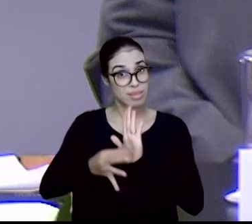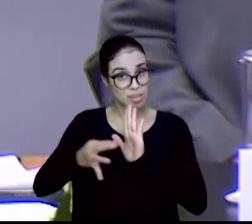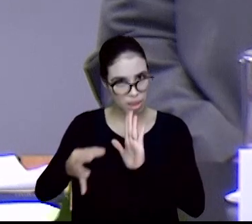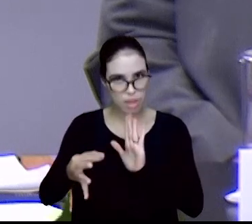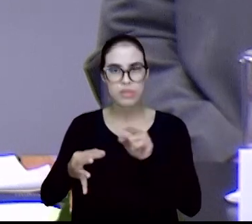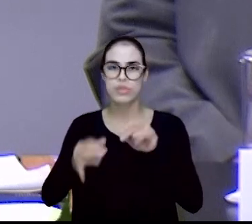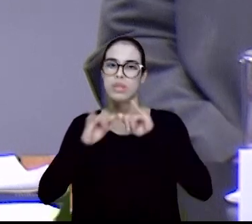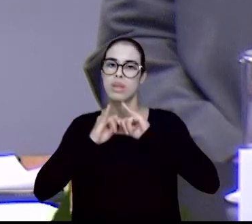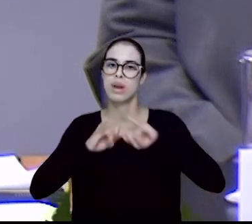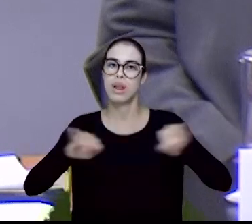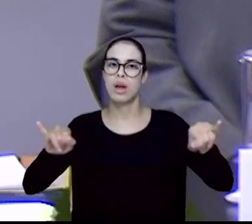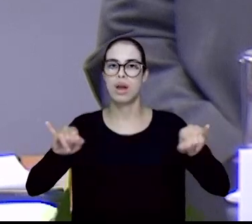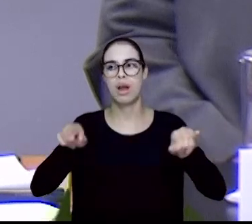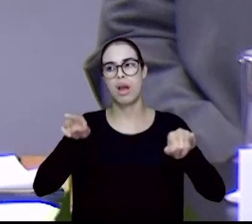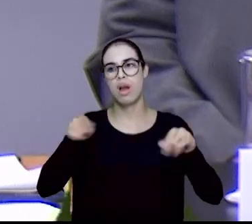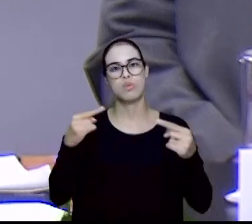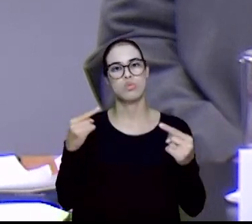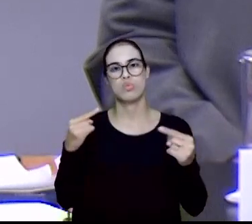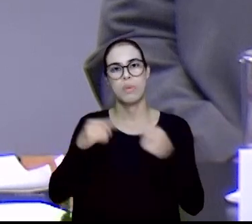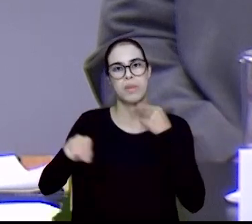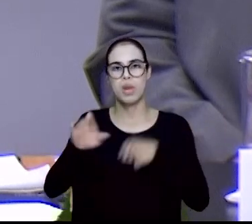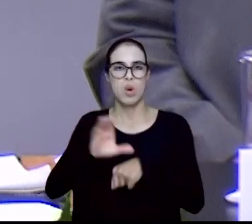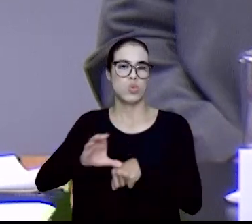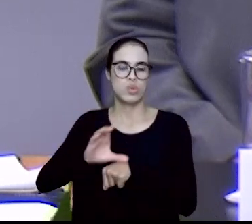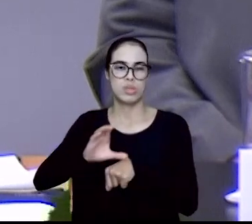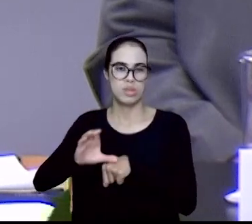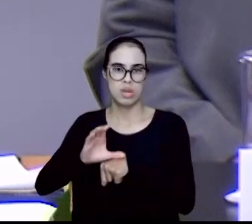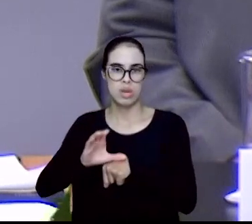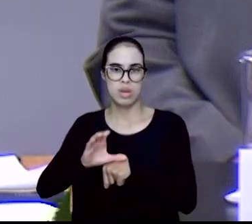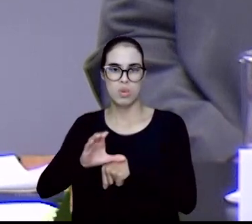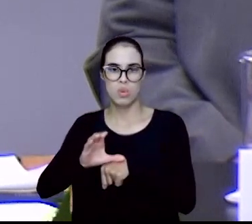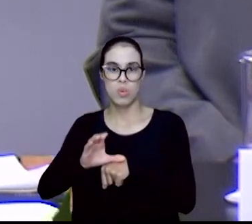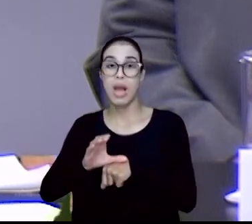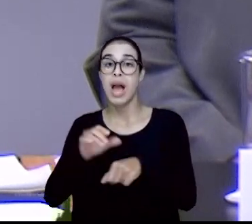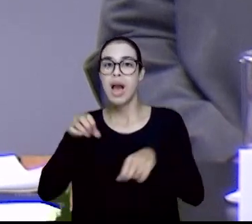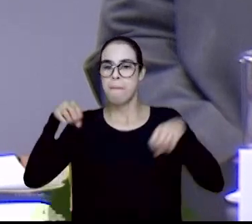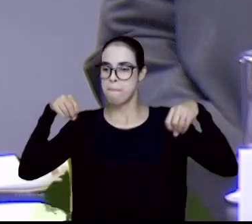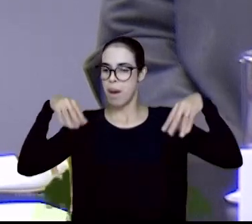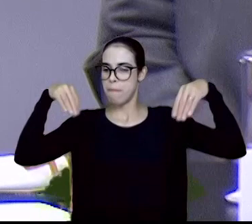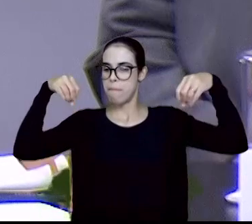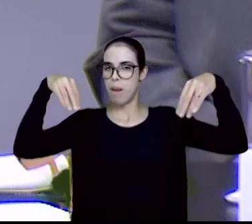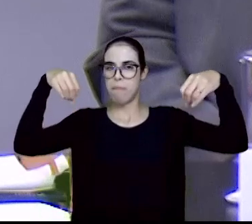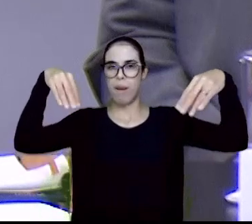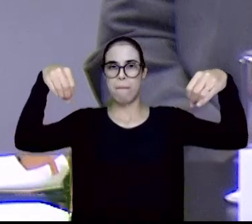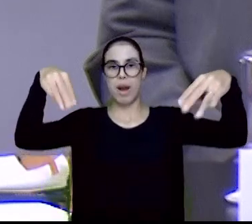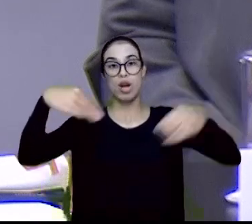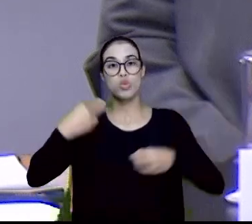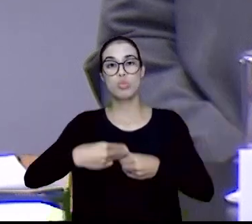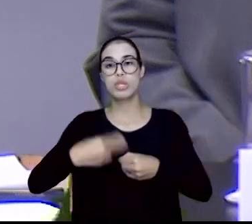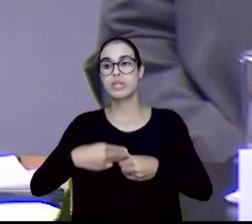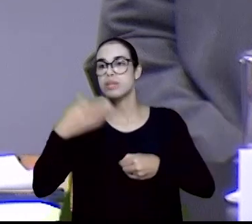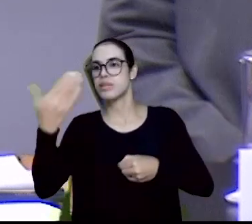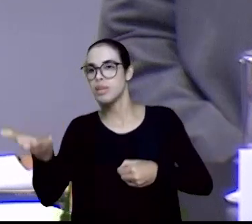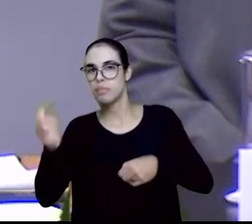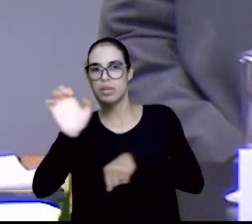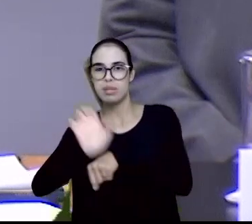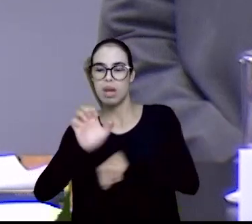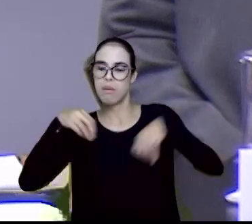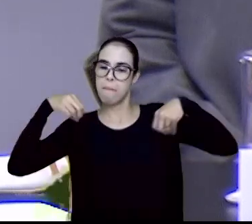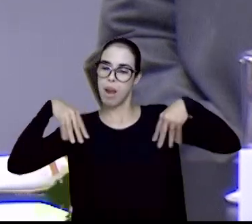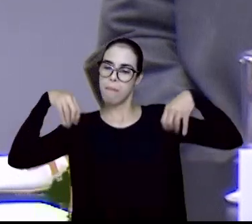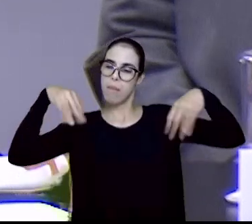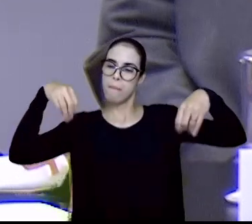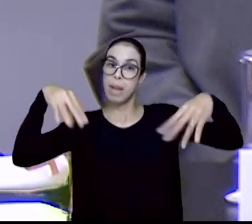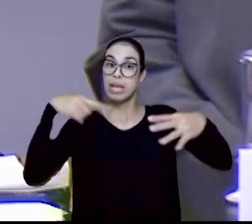declara inconstitucional a taxa de iluminação pública do município X, você não pode produzir